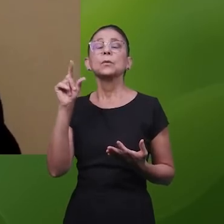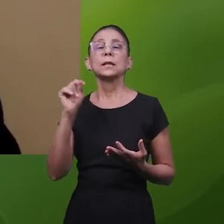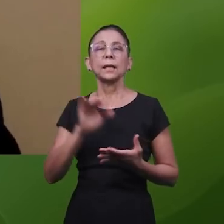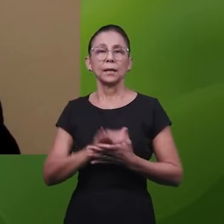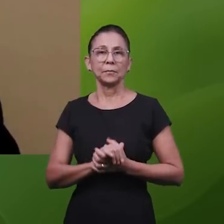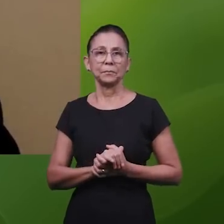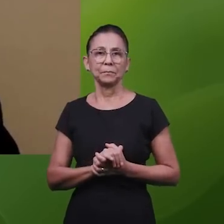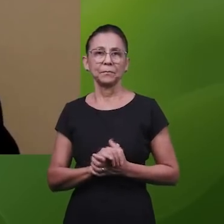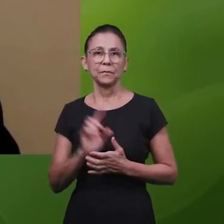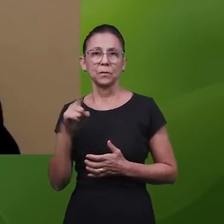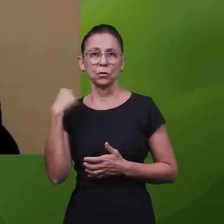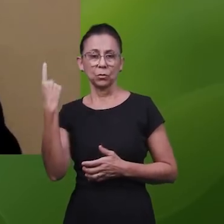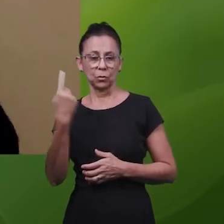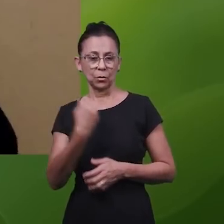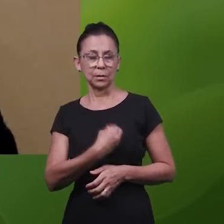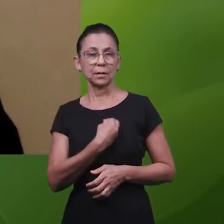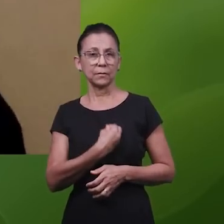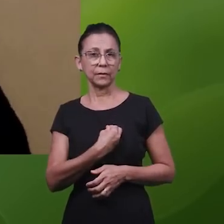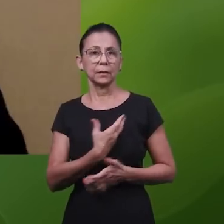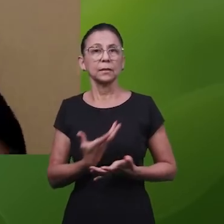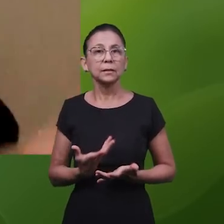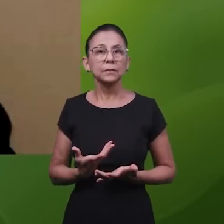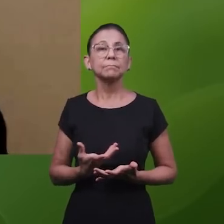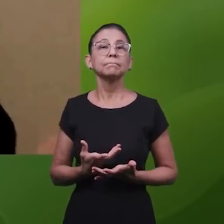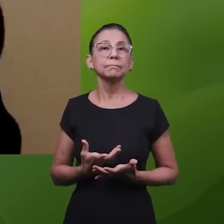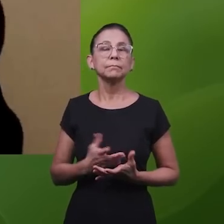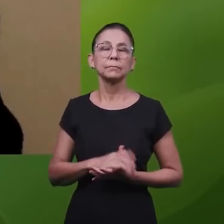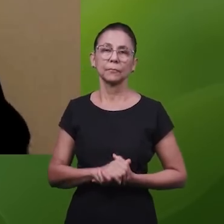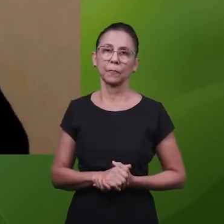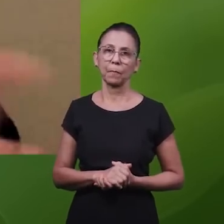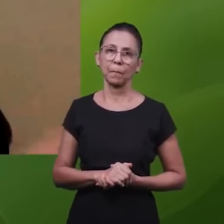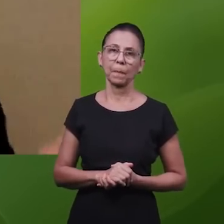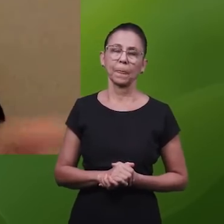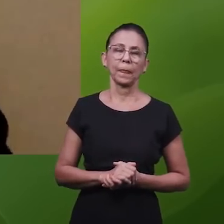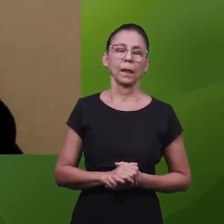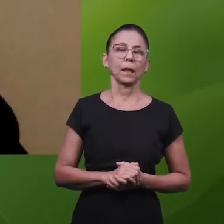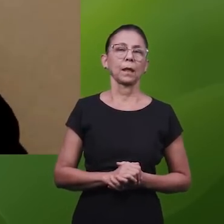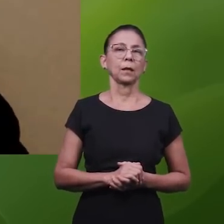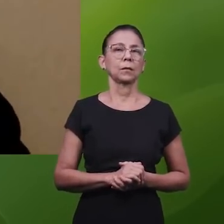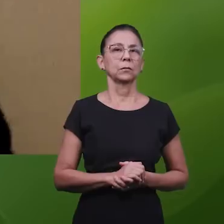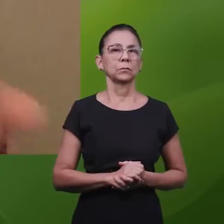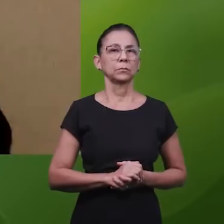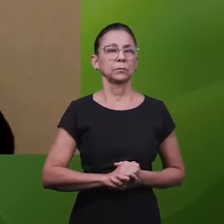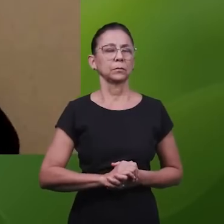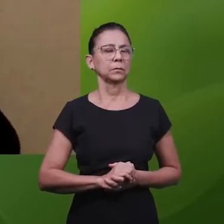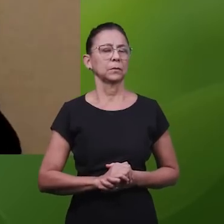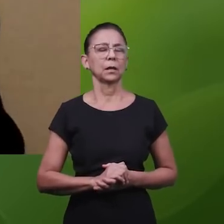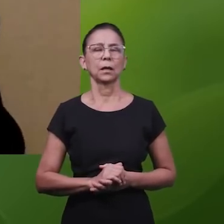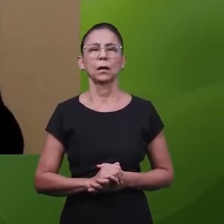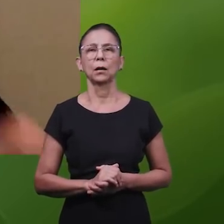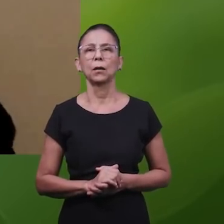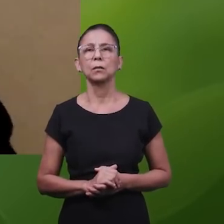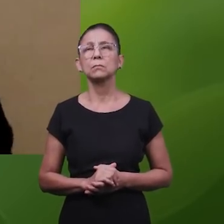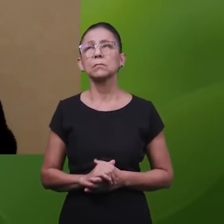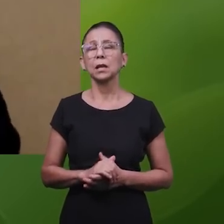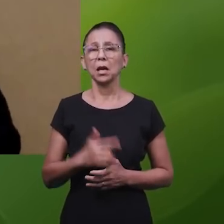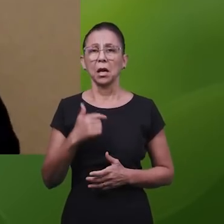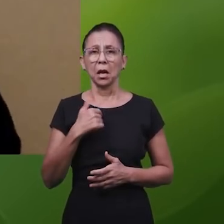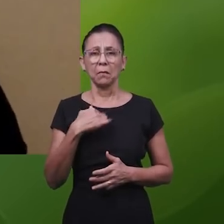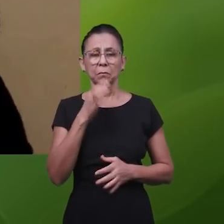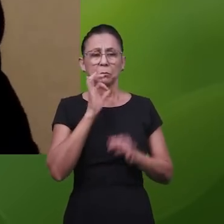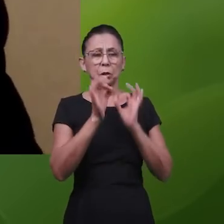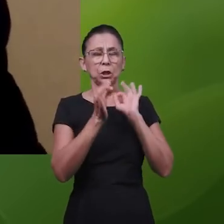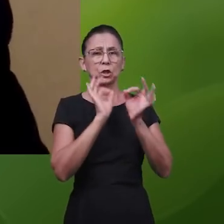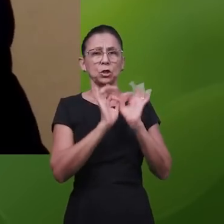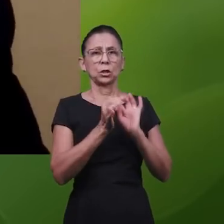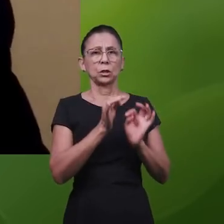infelizmente, nós vemos tantas pessoas, aqui não vai crítica a ninguém, nem a nenhum nome, mas pessoas que